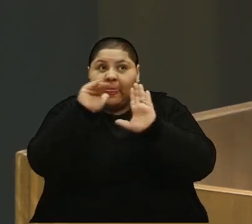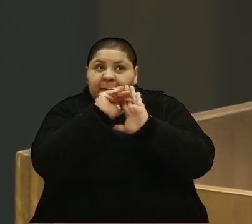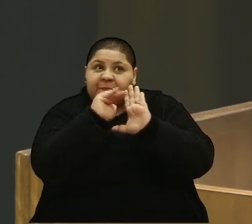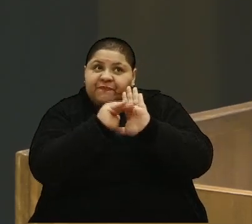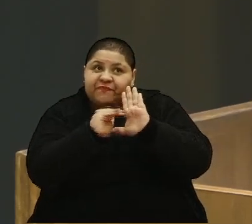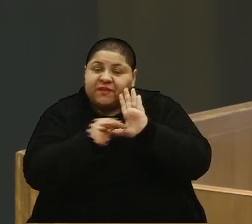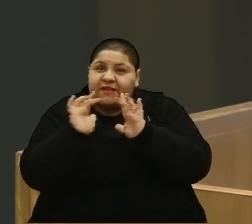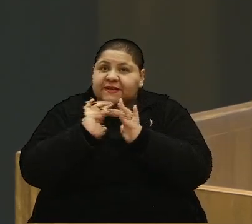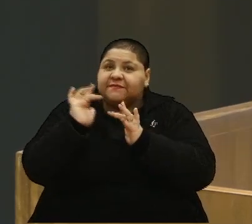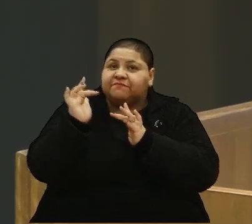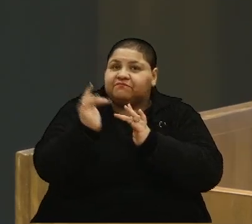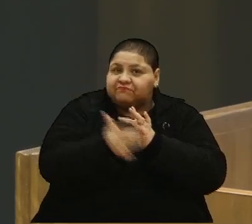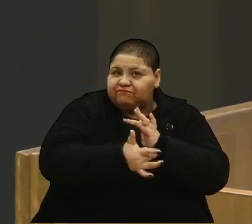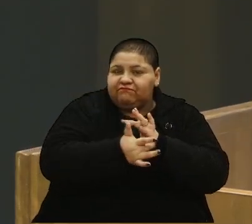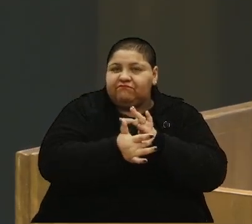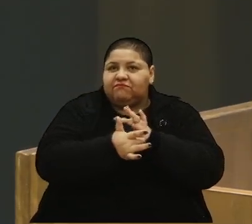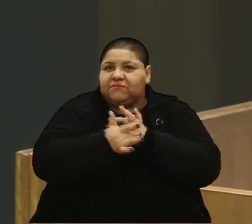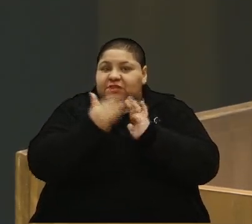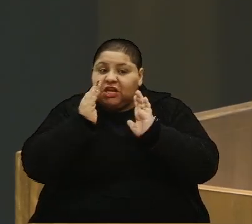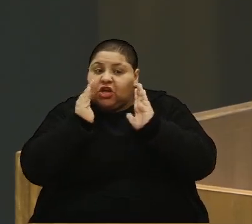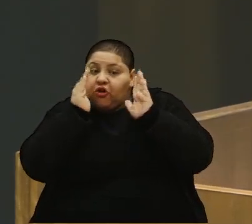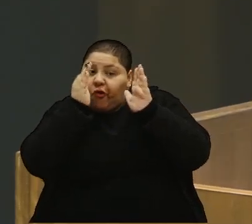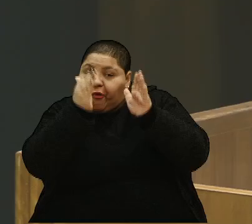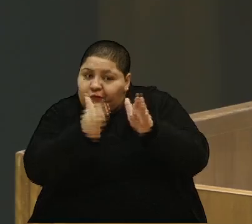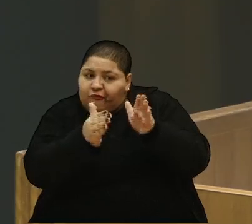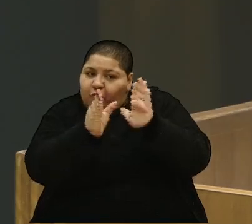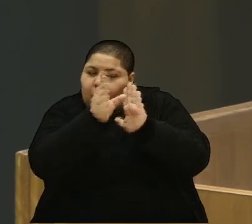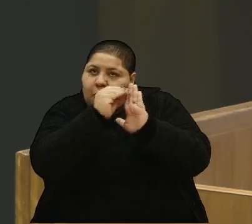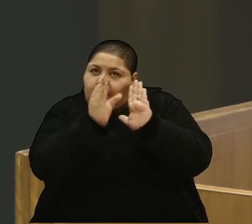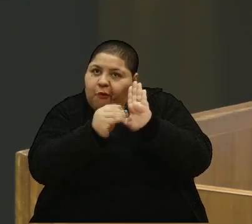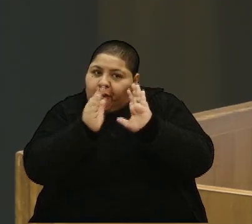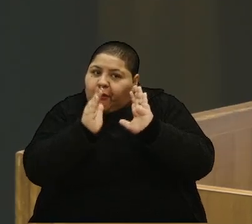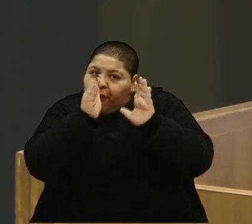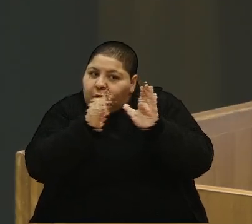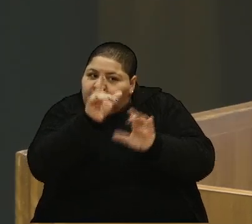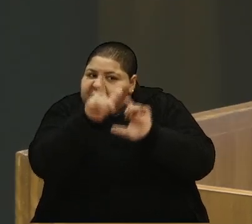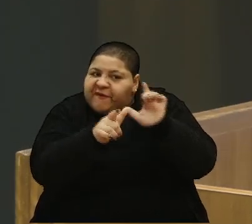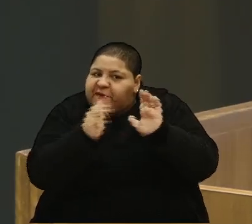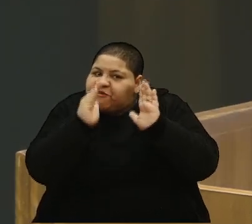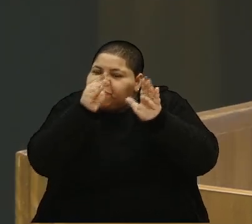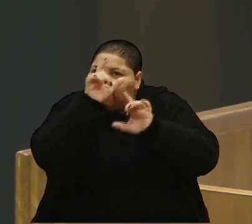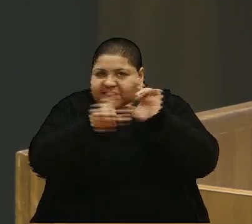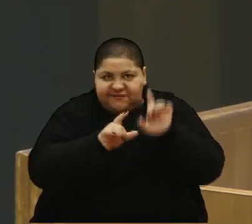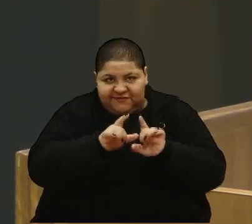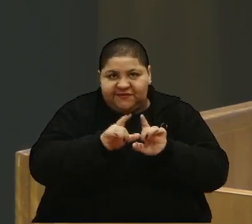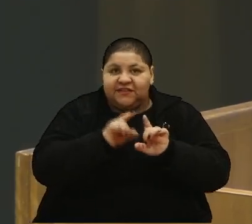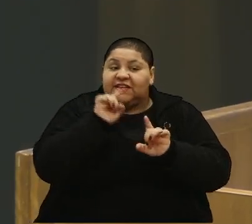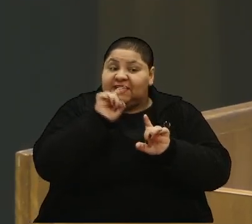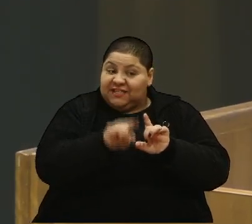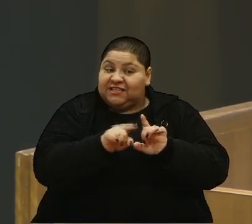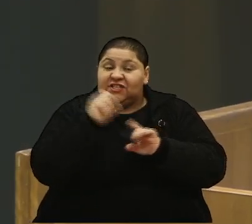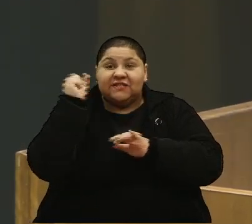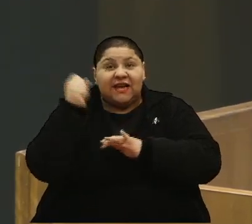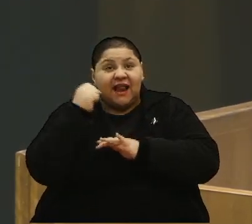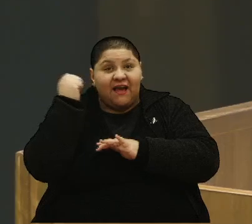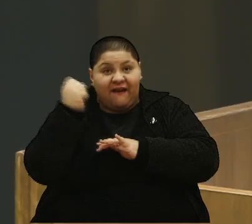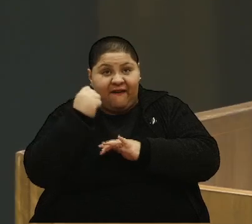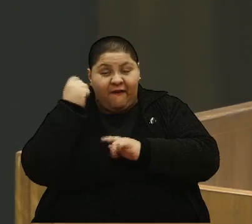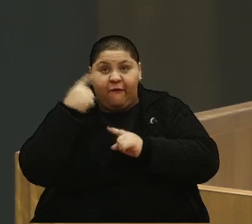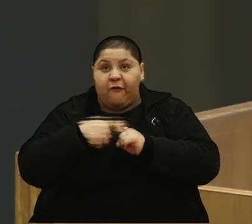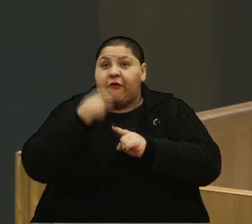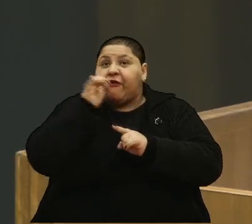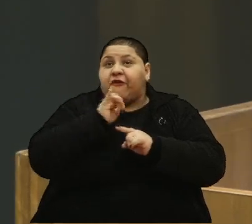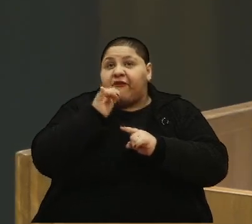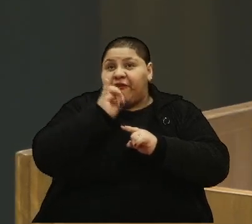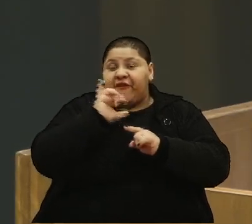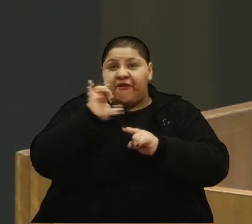das redes que direcionam determinado conteúdo para determinadas pessoas. E isso é muito grave, porque, por exemplo,